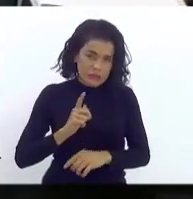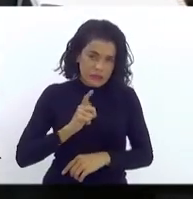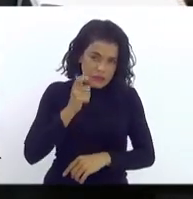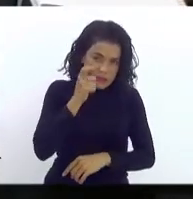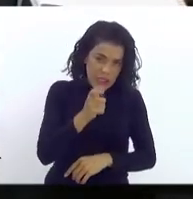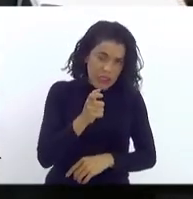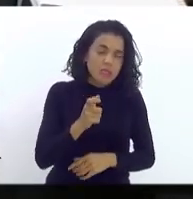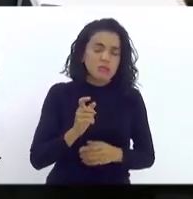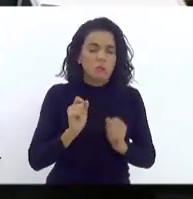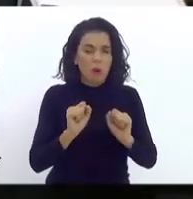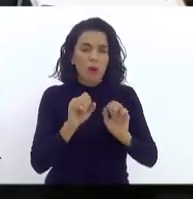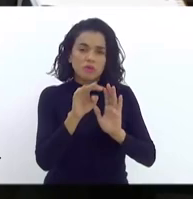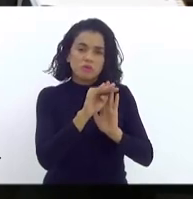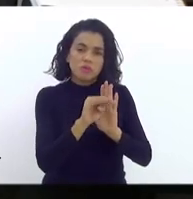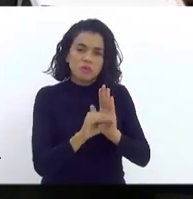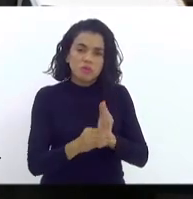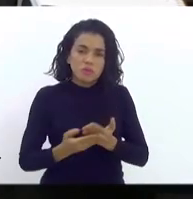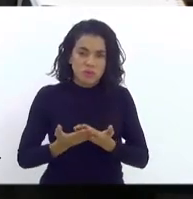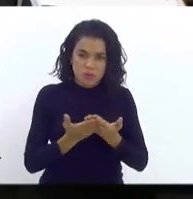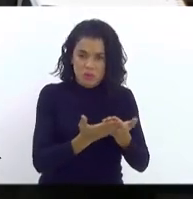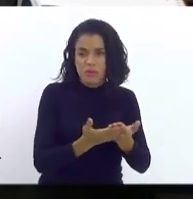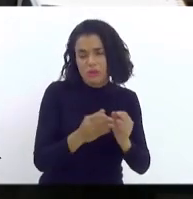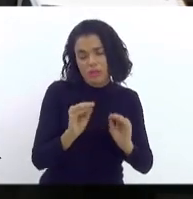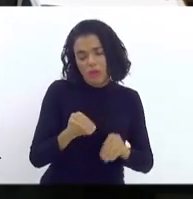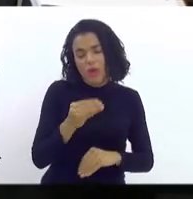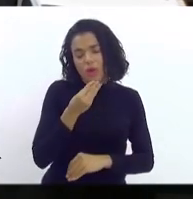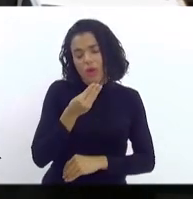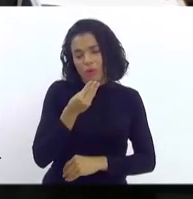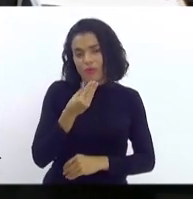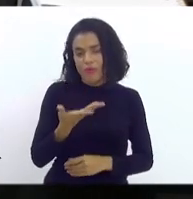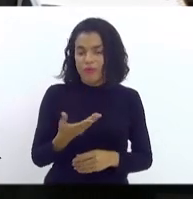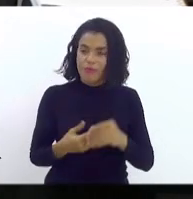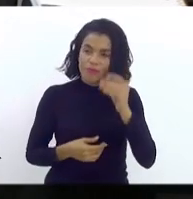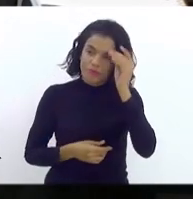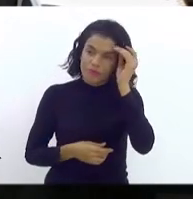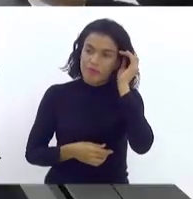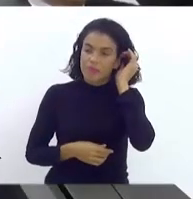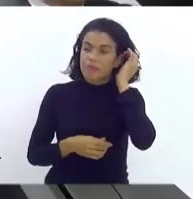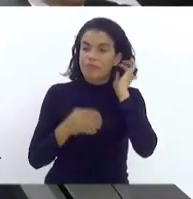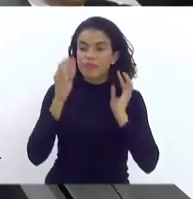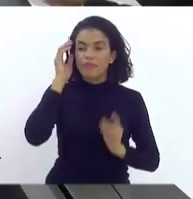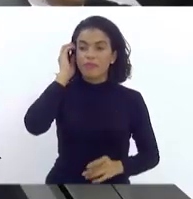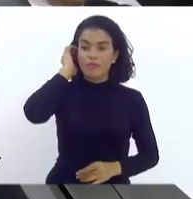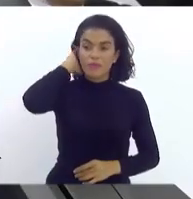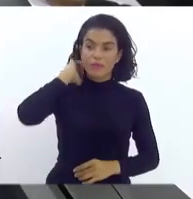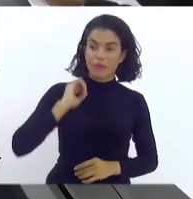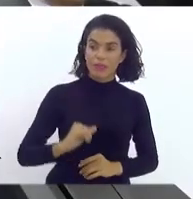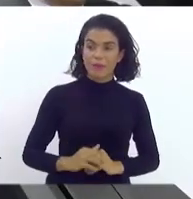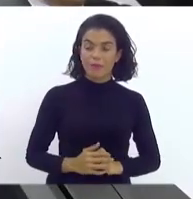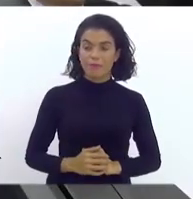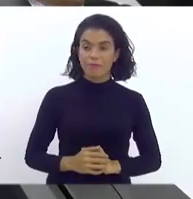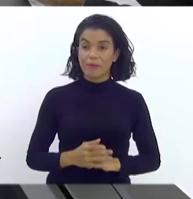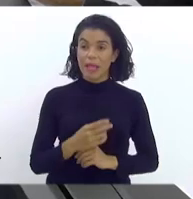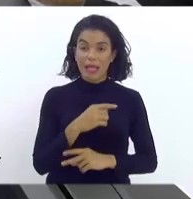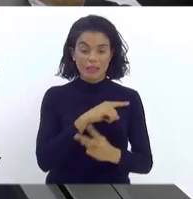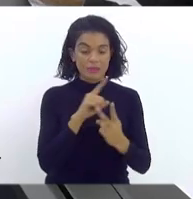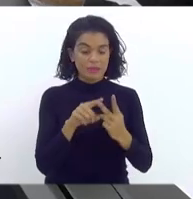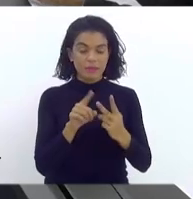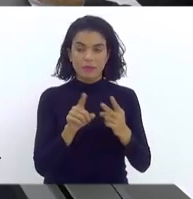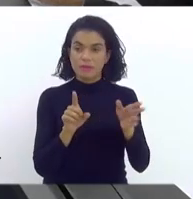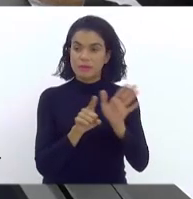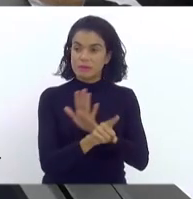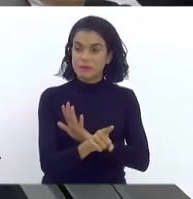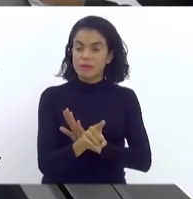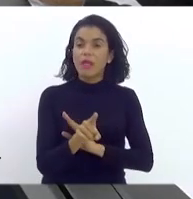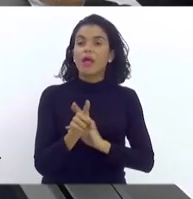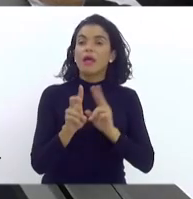interesse, a gente pode encaminhar. Se puder fornecer essa casa, esses documentos. Claro. Tem, assim que... E a outra pergunta, senhor presidente, é a seguinte.